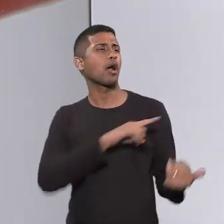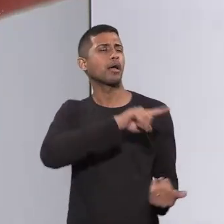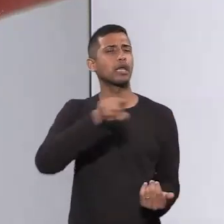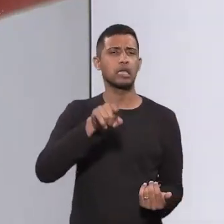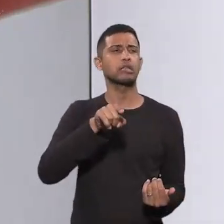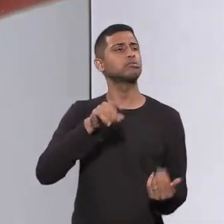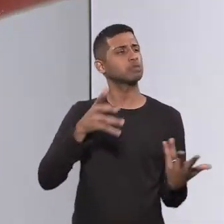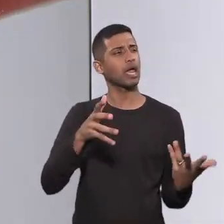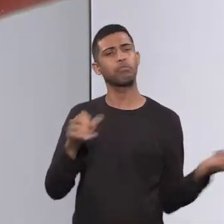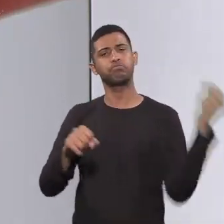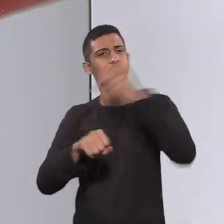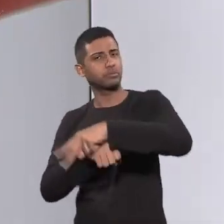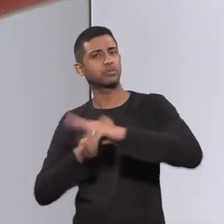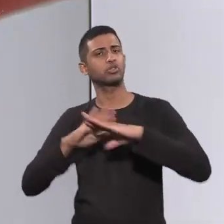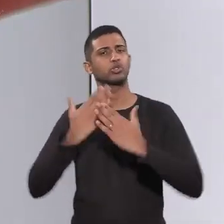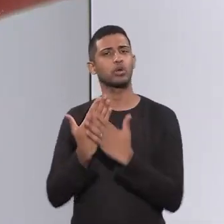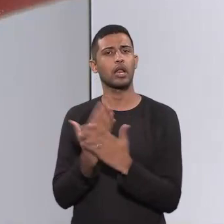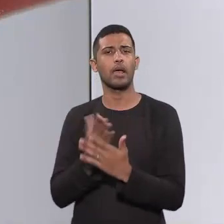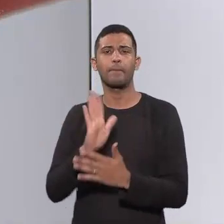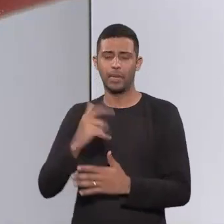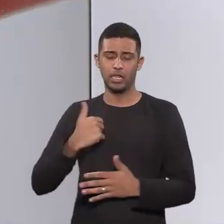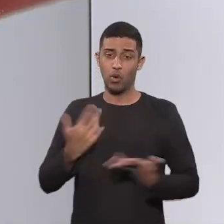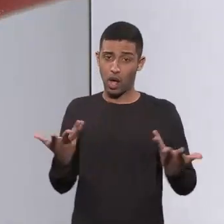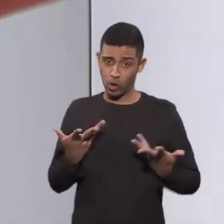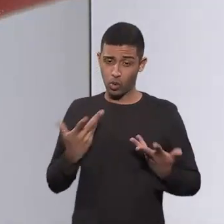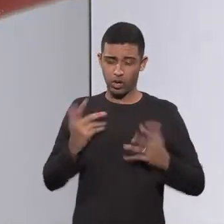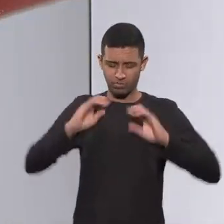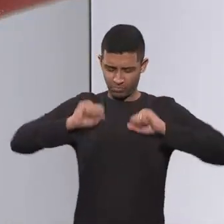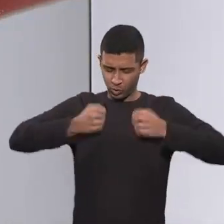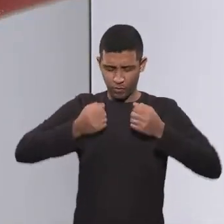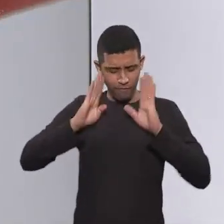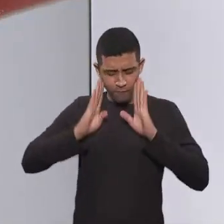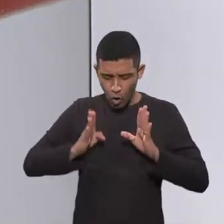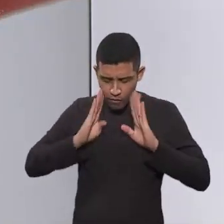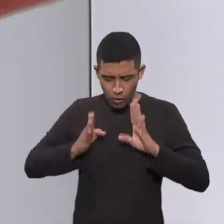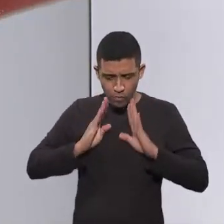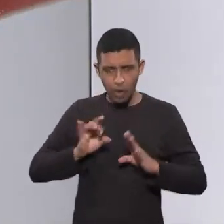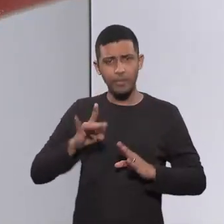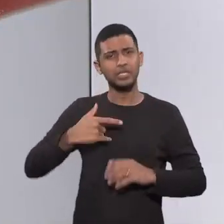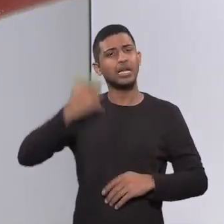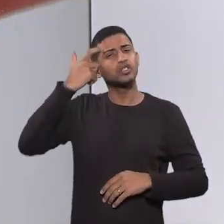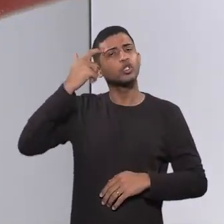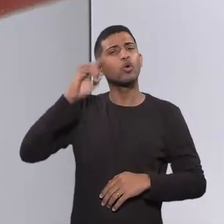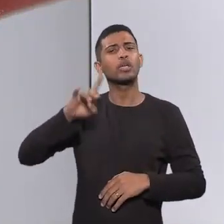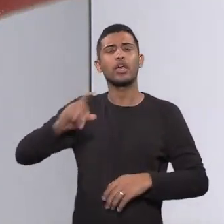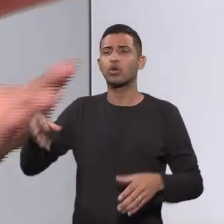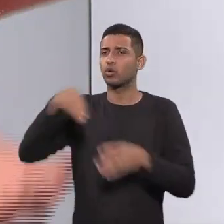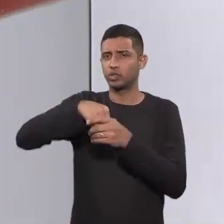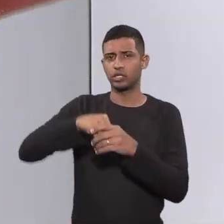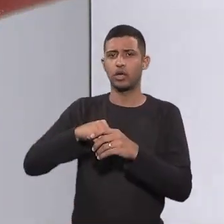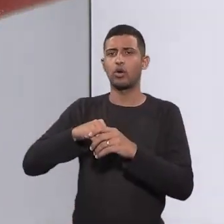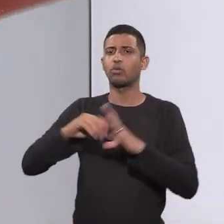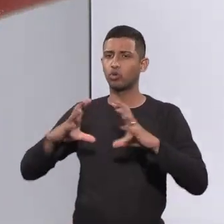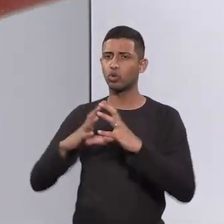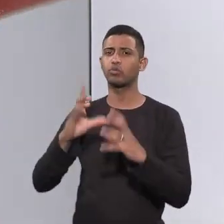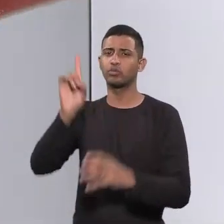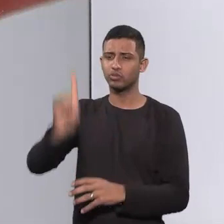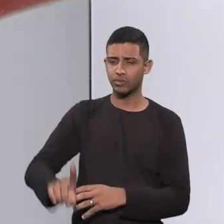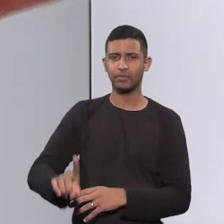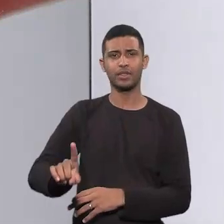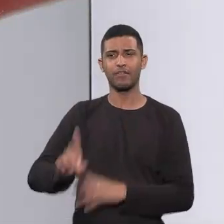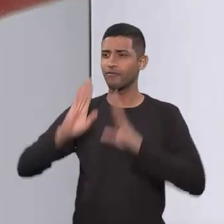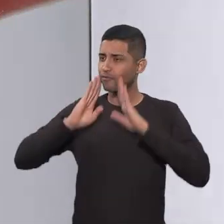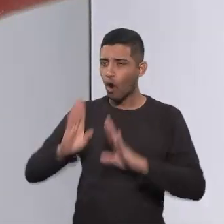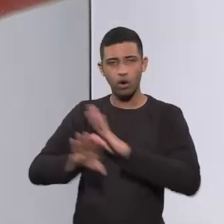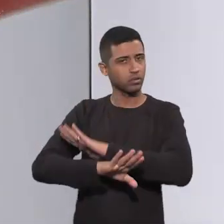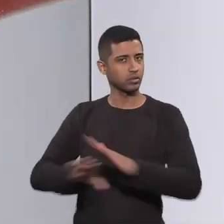segregado da escola. Mas nesse momento eu tenho me dedicado, né, a pensar a inclusão do público-alvo da educação especial, com ênfase nos estudantes